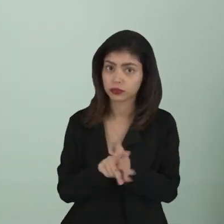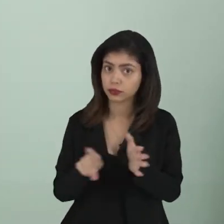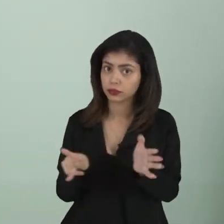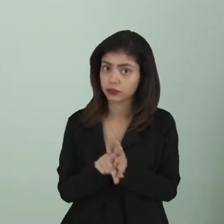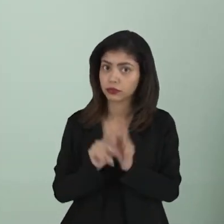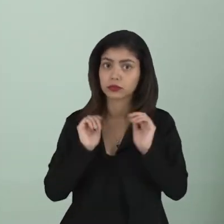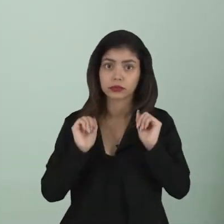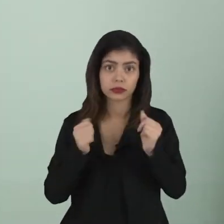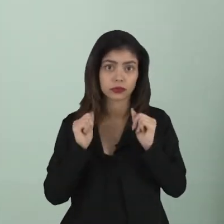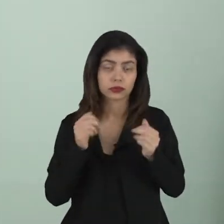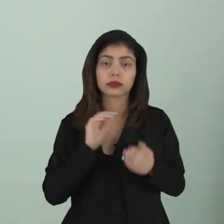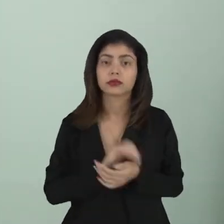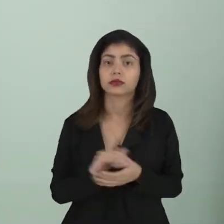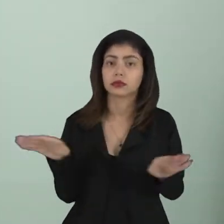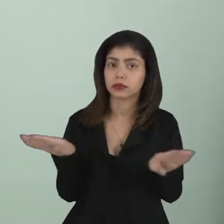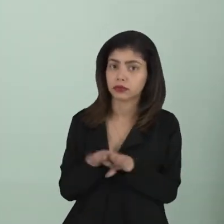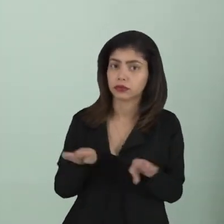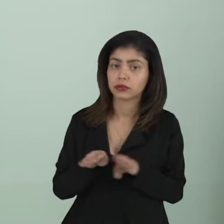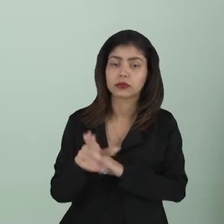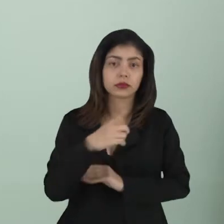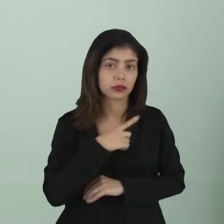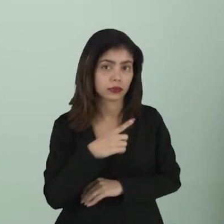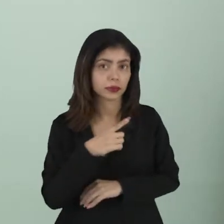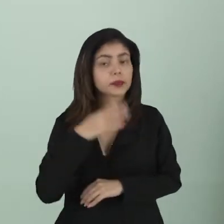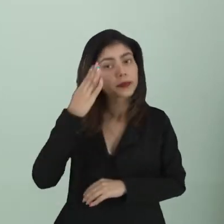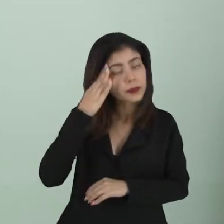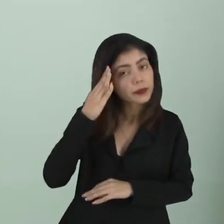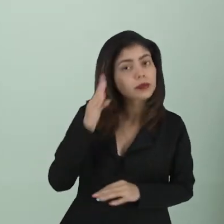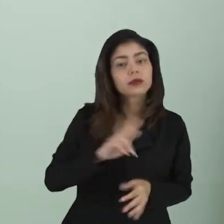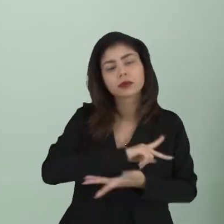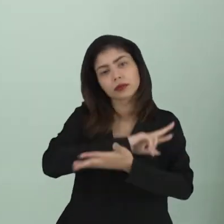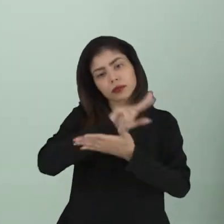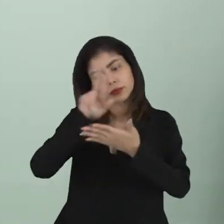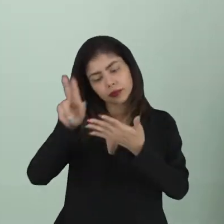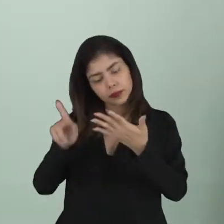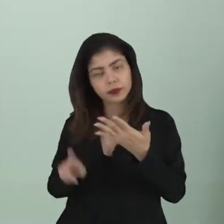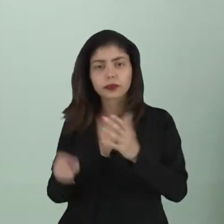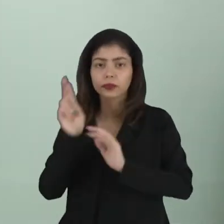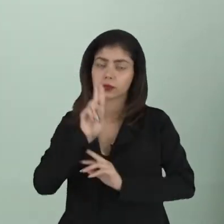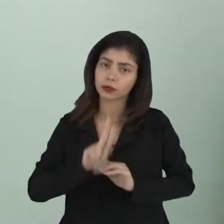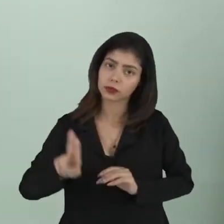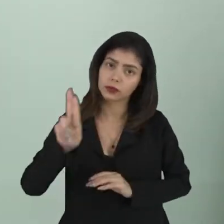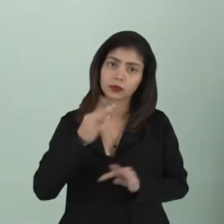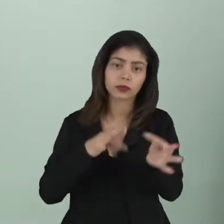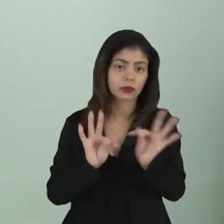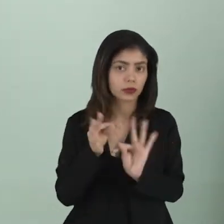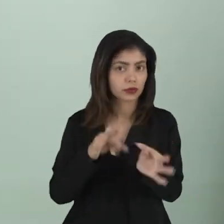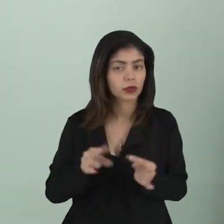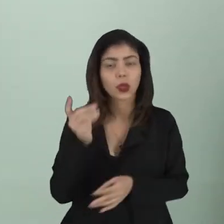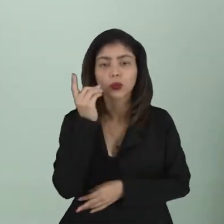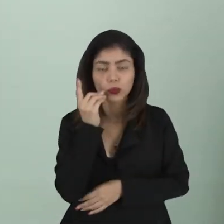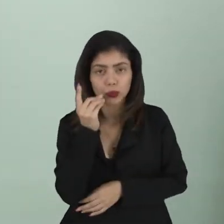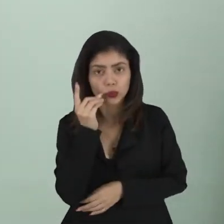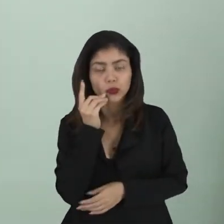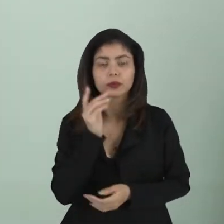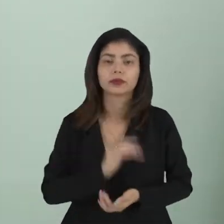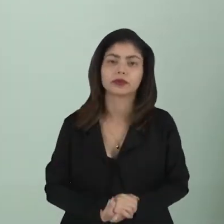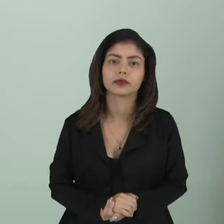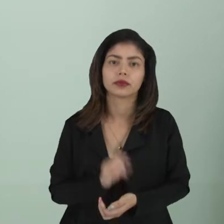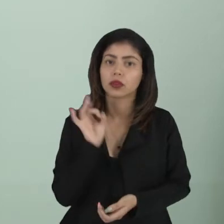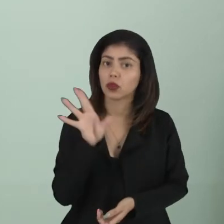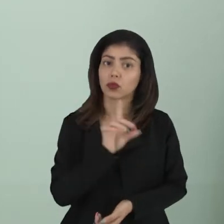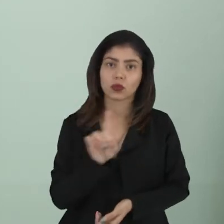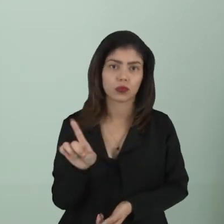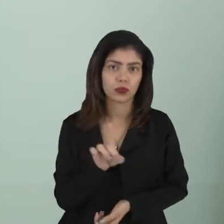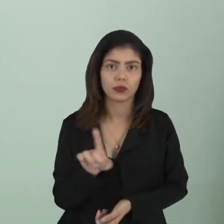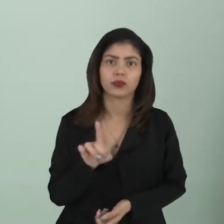tarefas? Certamente você tem um entendimento que são várias tecnologias utilizadas cotidianamente, não só